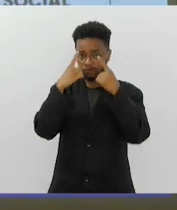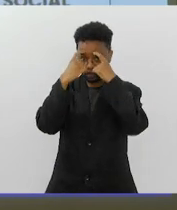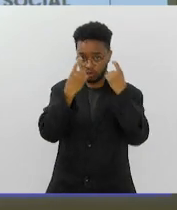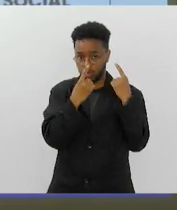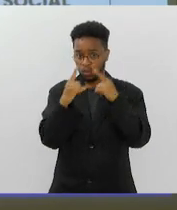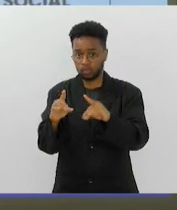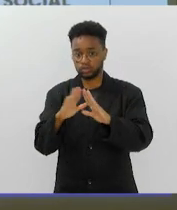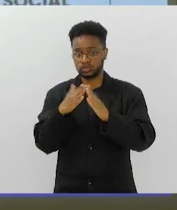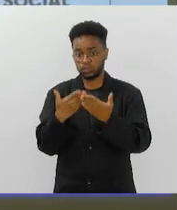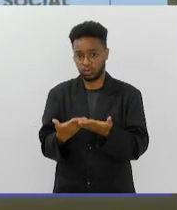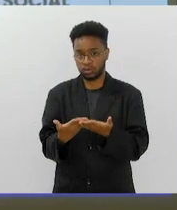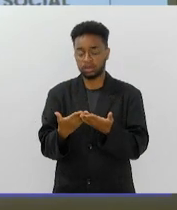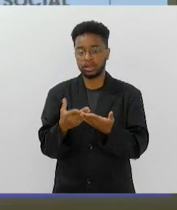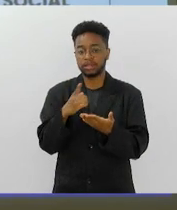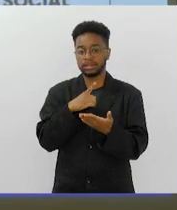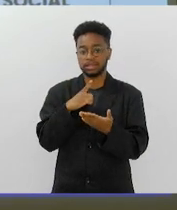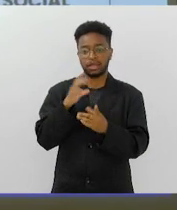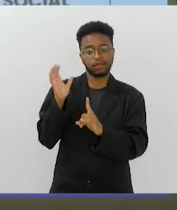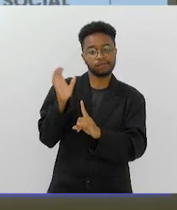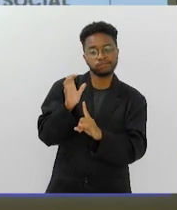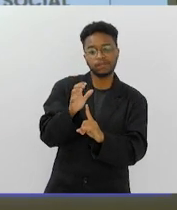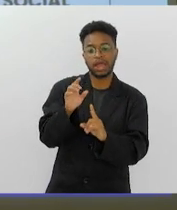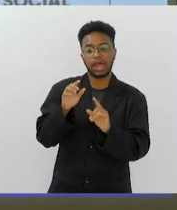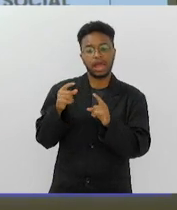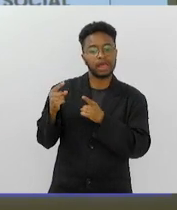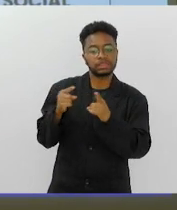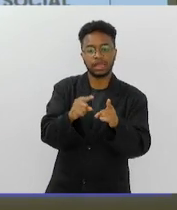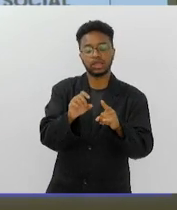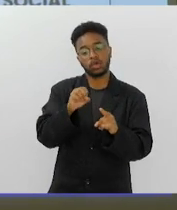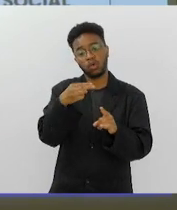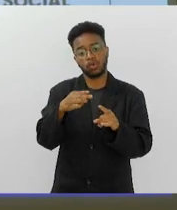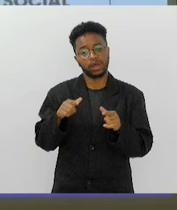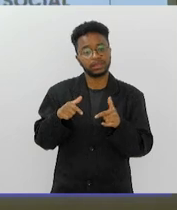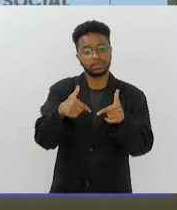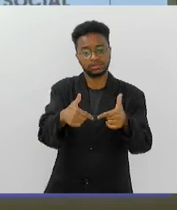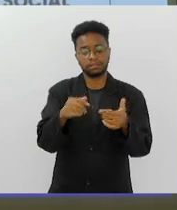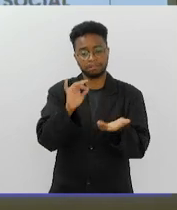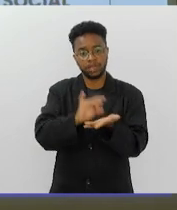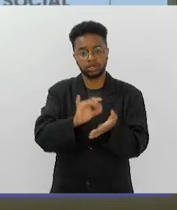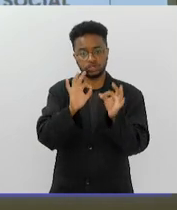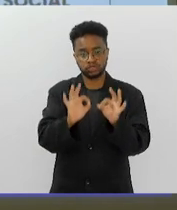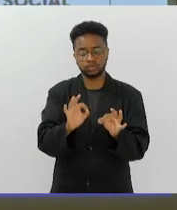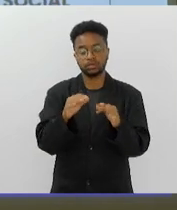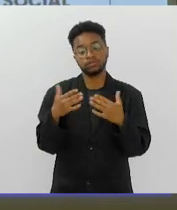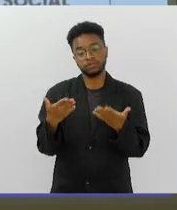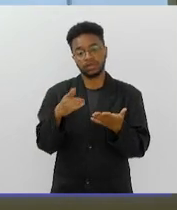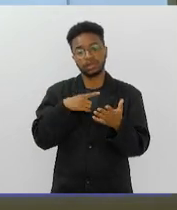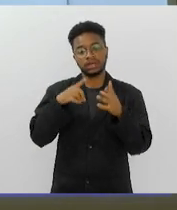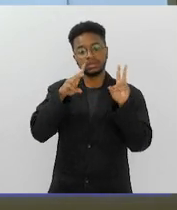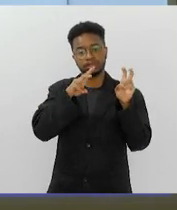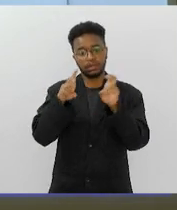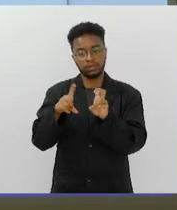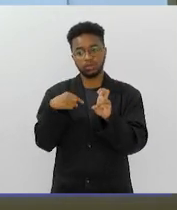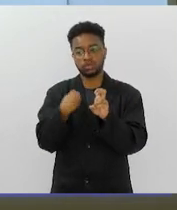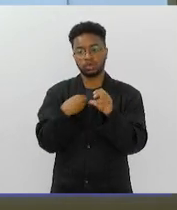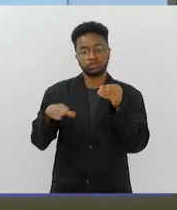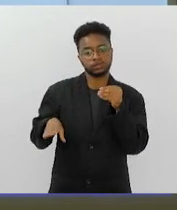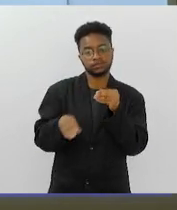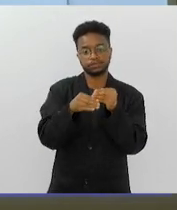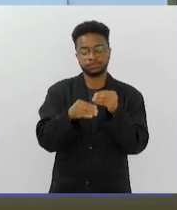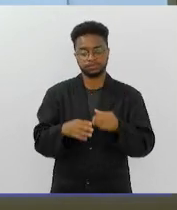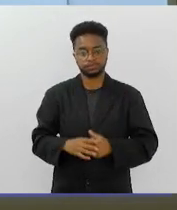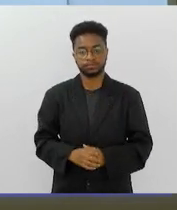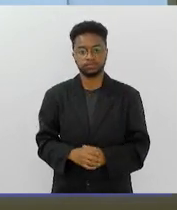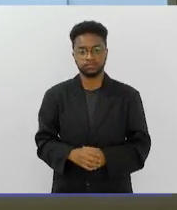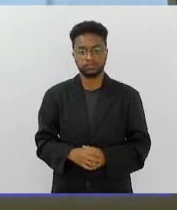né? Nas ameaças de ataque e nos ataques efetivos. Então, são situações que a gente vai trazer aí na segunda edição do guia.